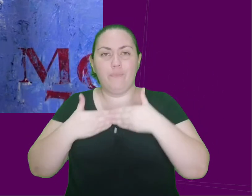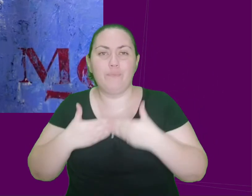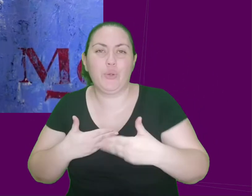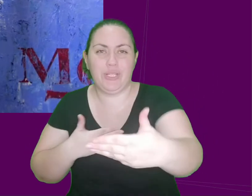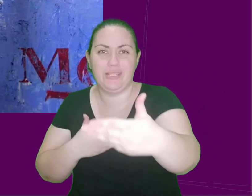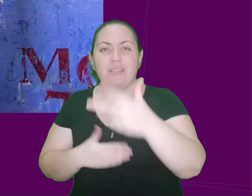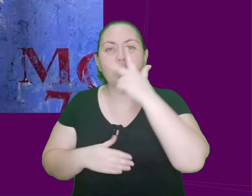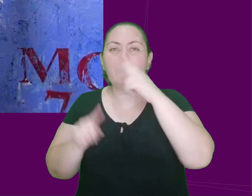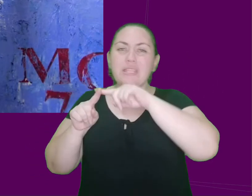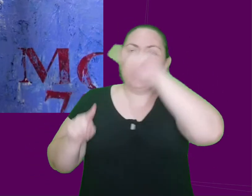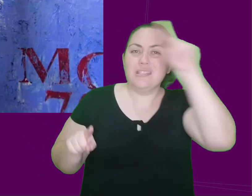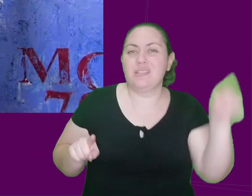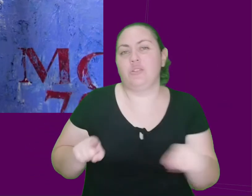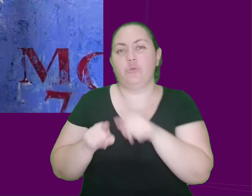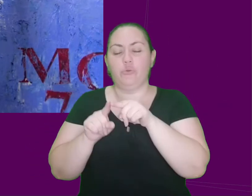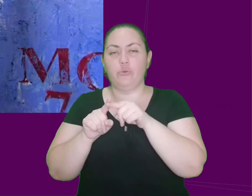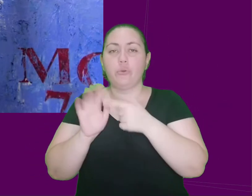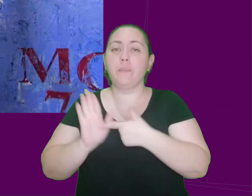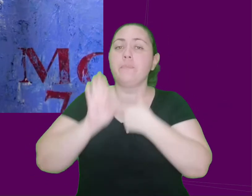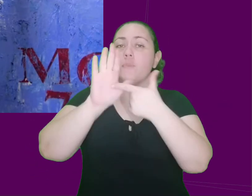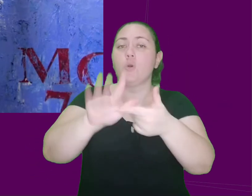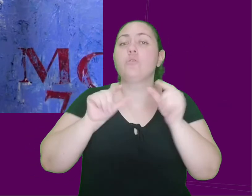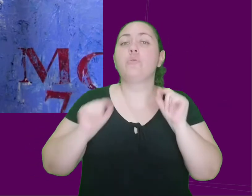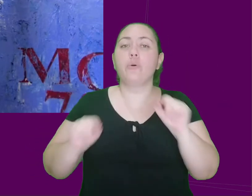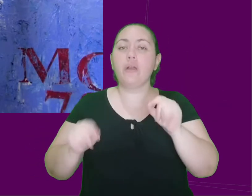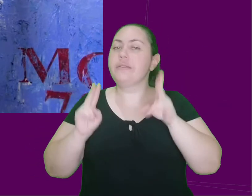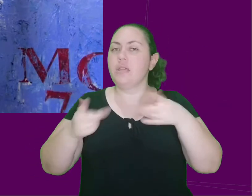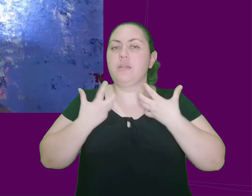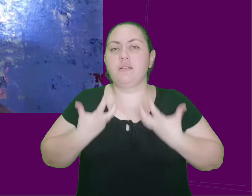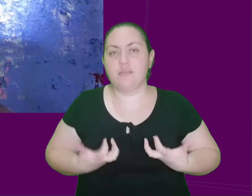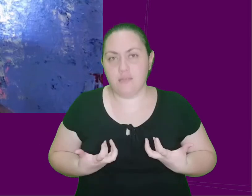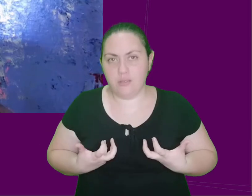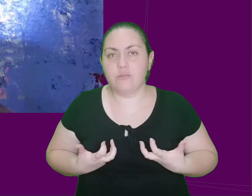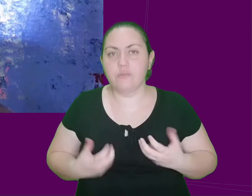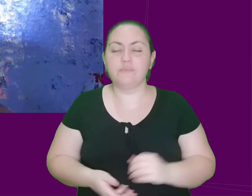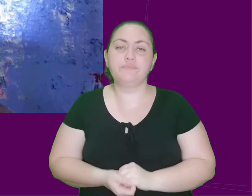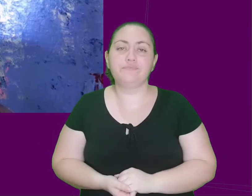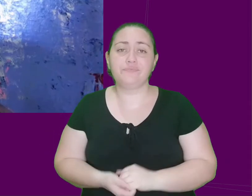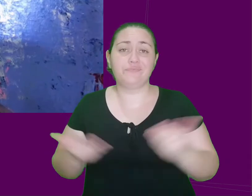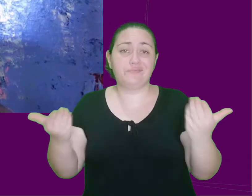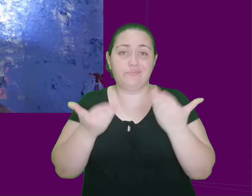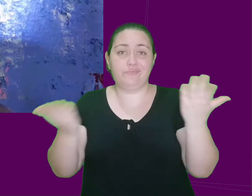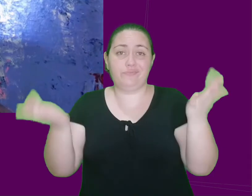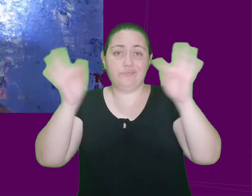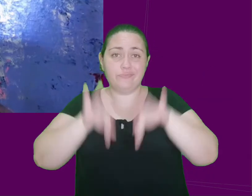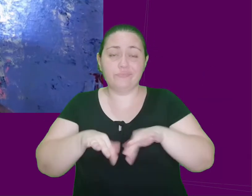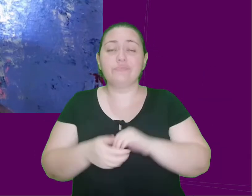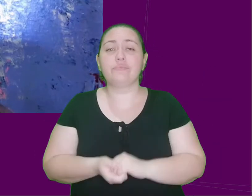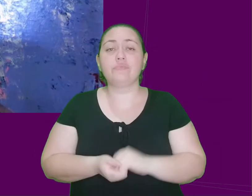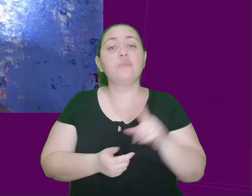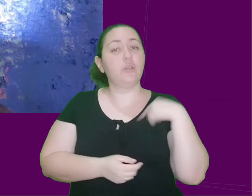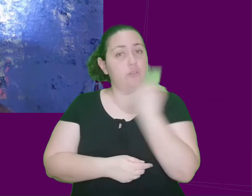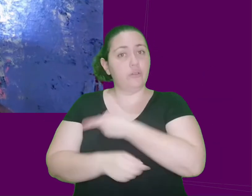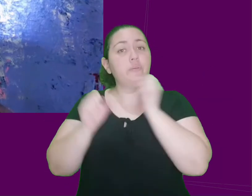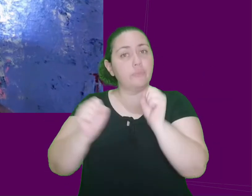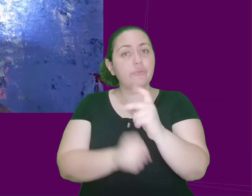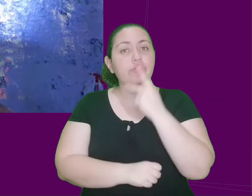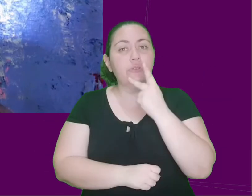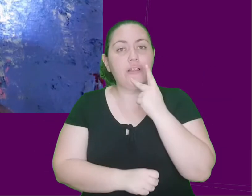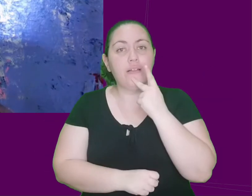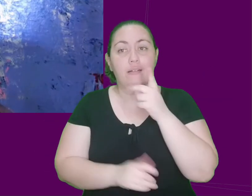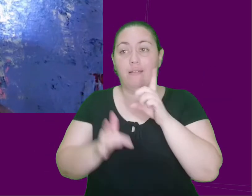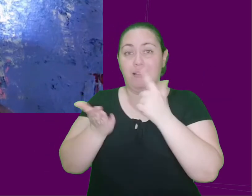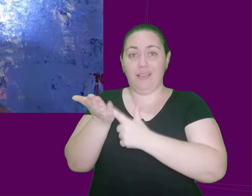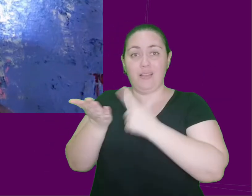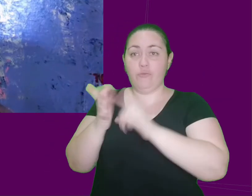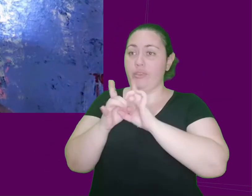é circular, o que resta é esgotamento. Concluindo, podemos dizer que a obra Deixe o